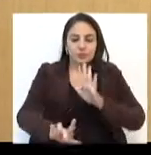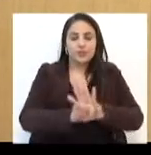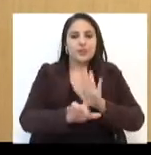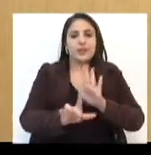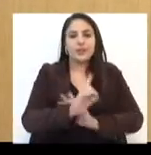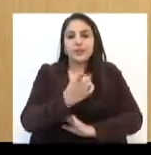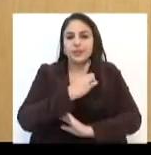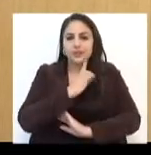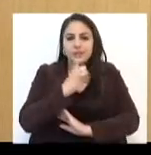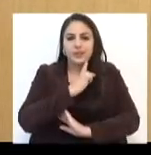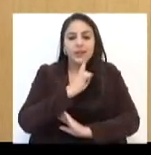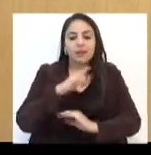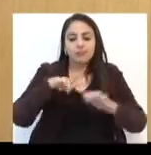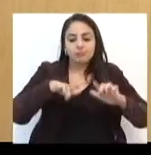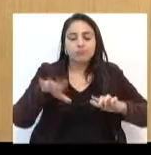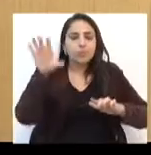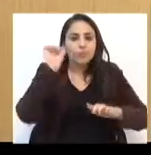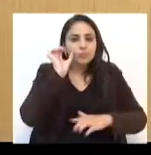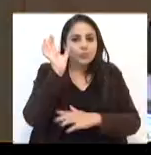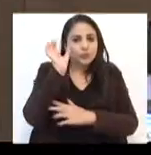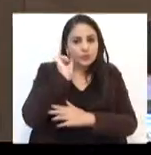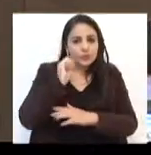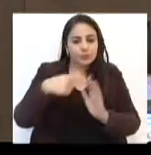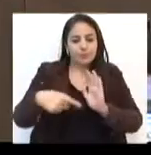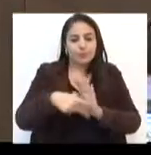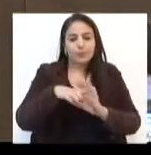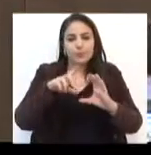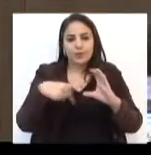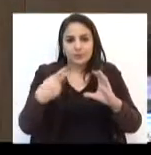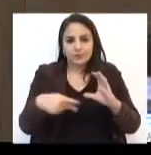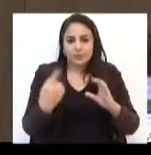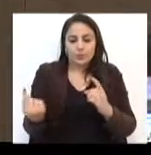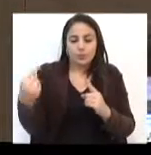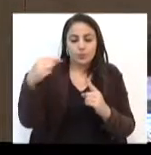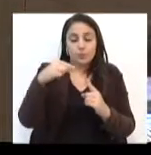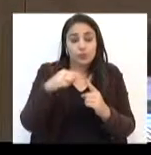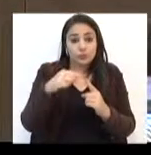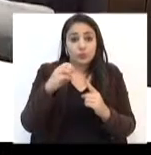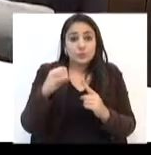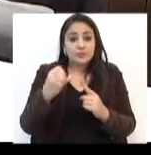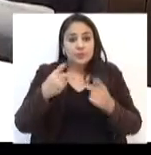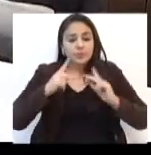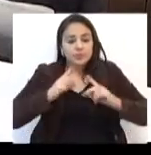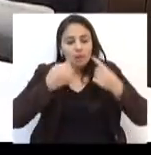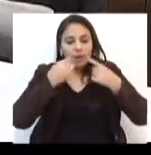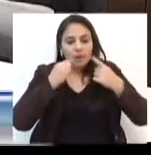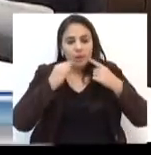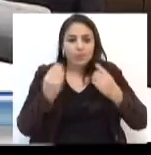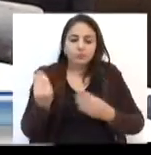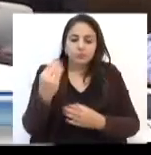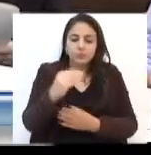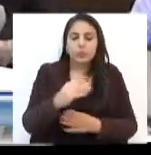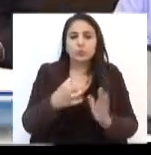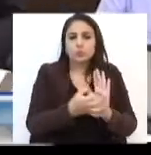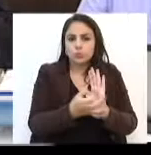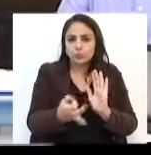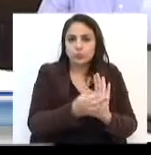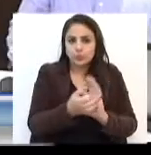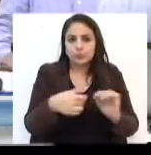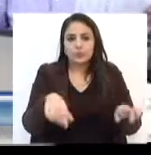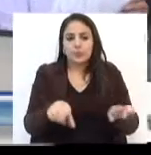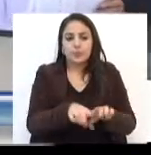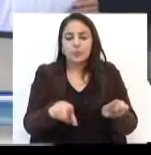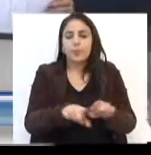prevê ouvidoria na Câmara de Vereadores. O objetivo é receber denúncias, reclamações, sugestões